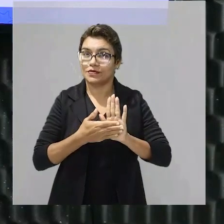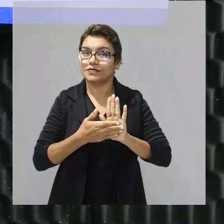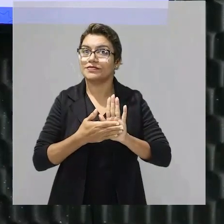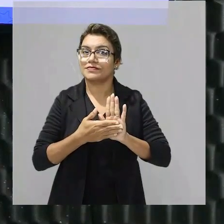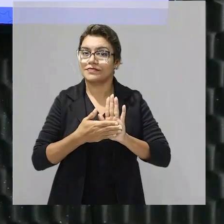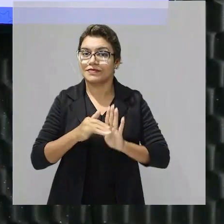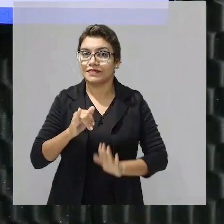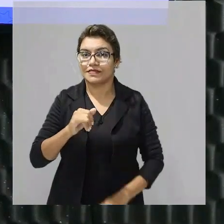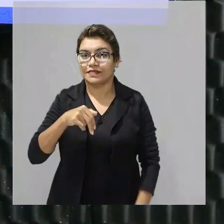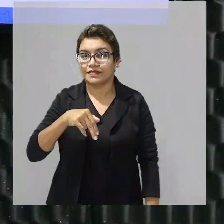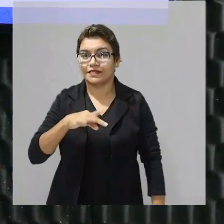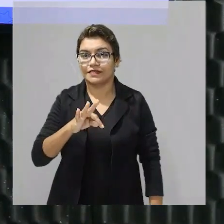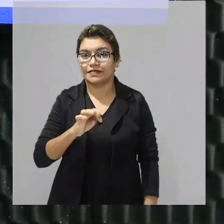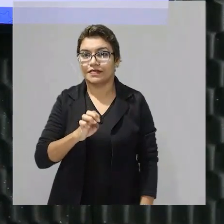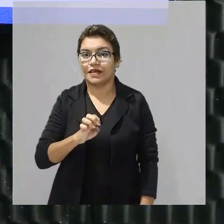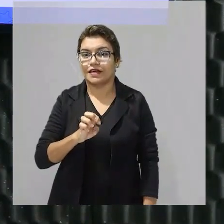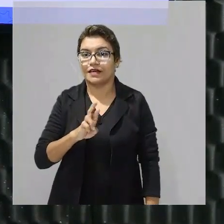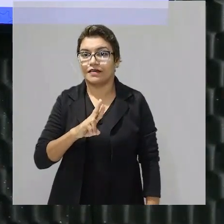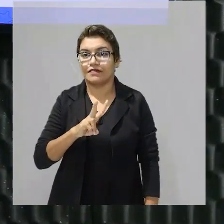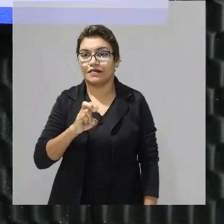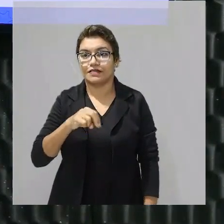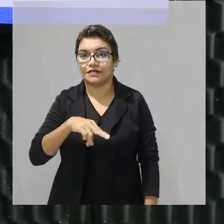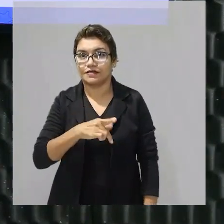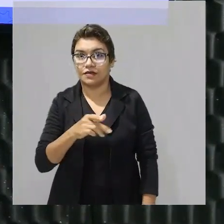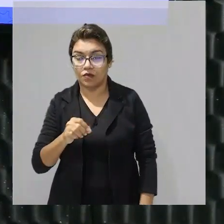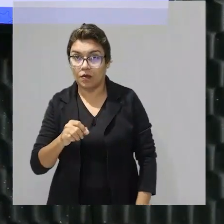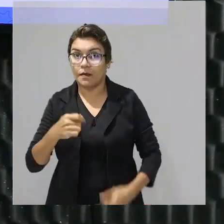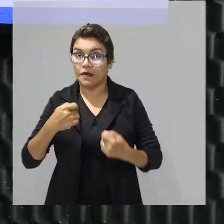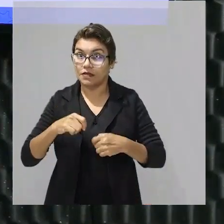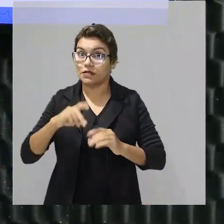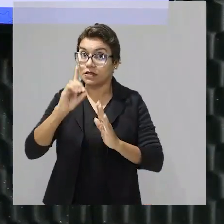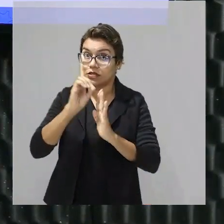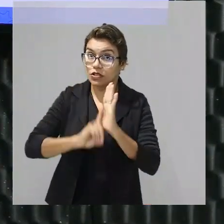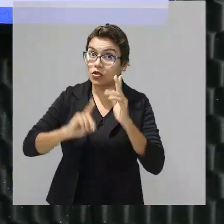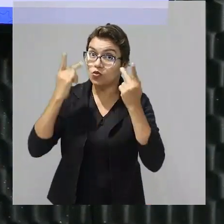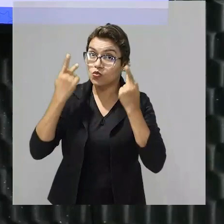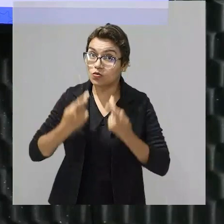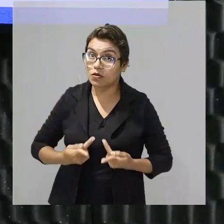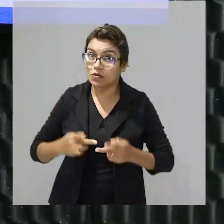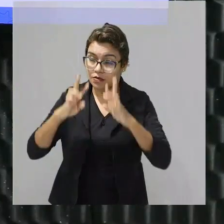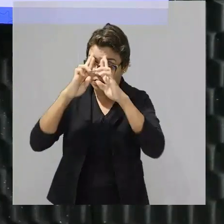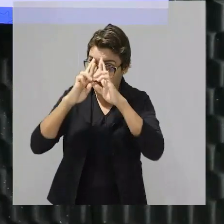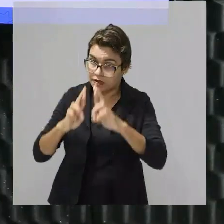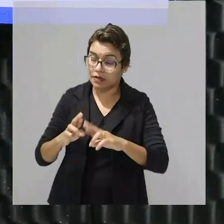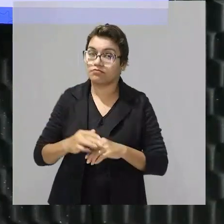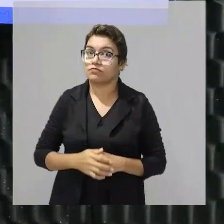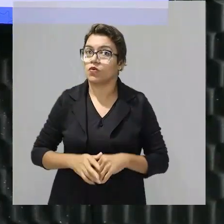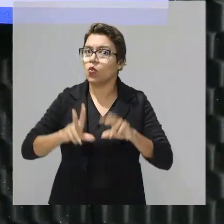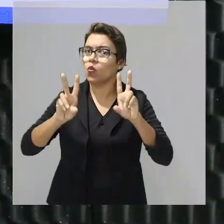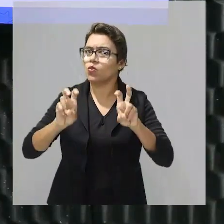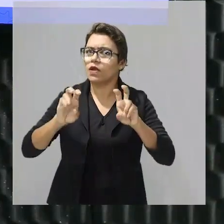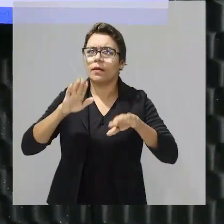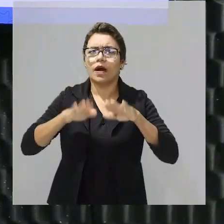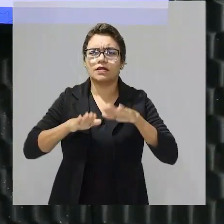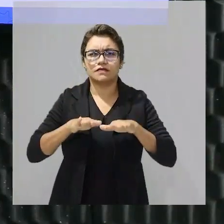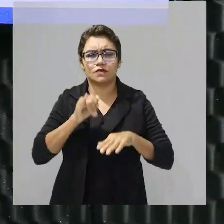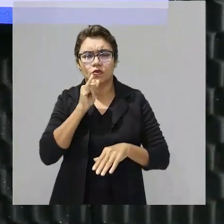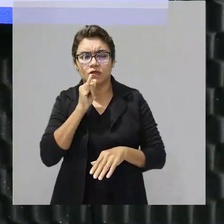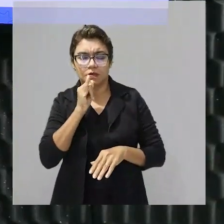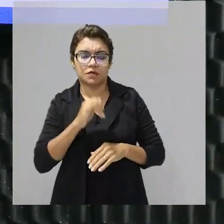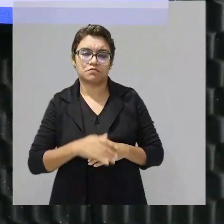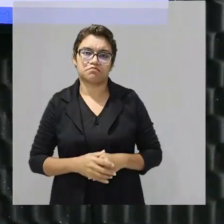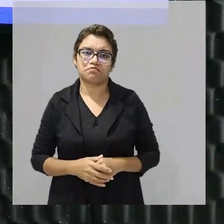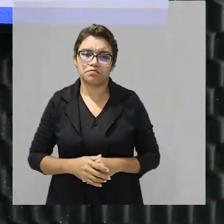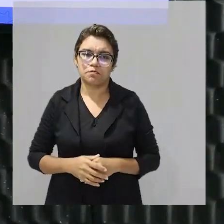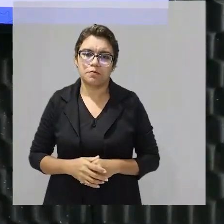língua, a língua culta. Nós já tivemos uma aula sobre isso, né? Vocês vão utilizar o padrão formal da língua, o